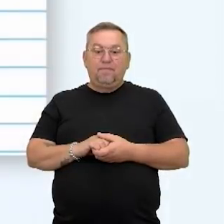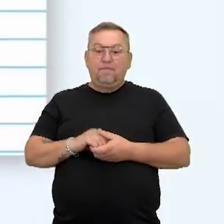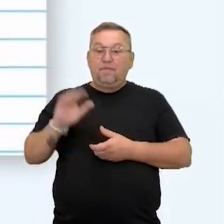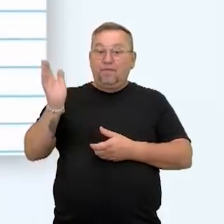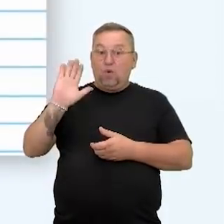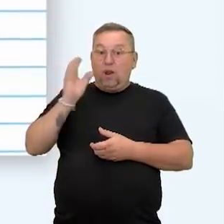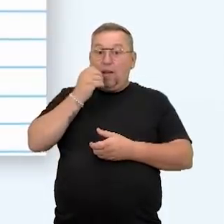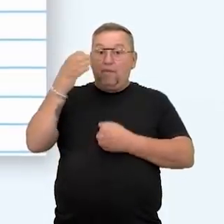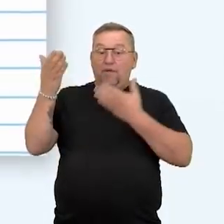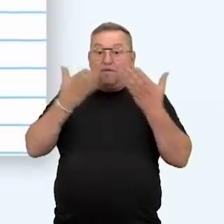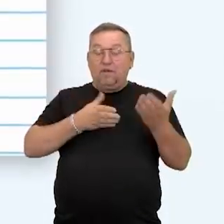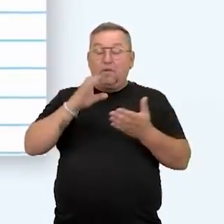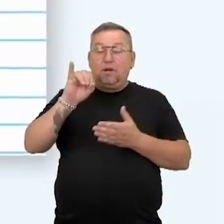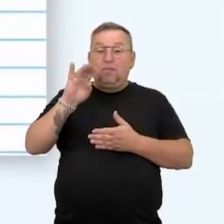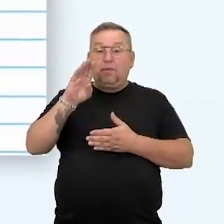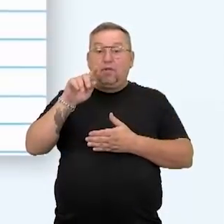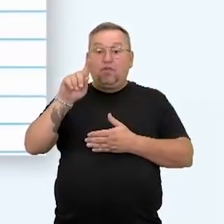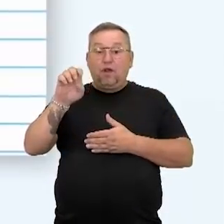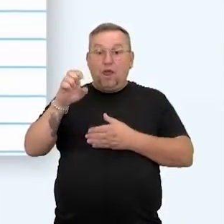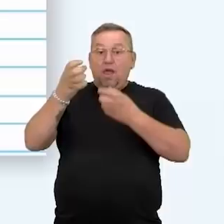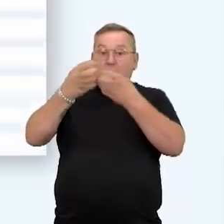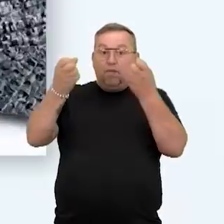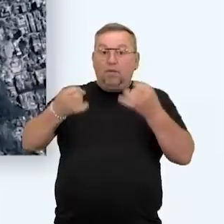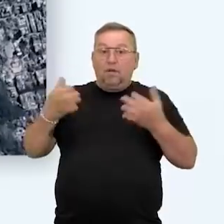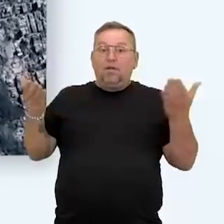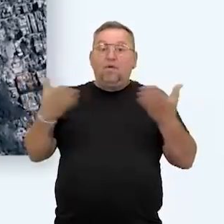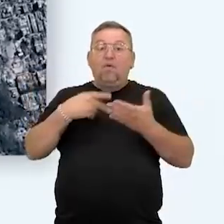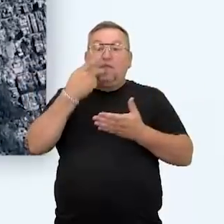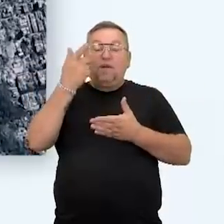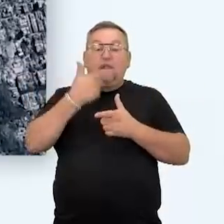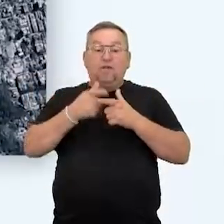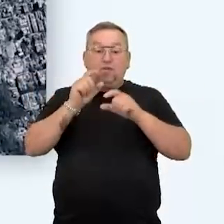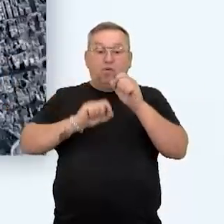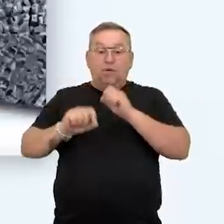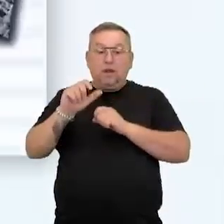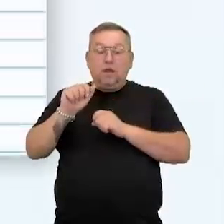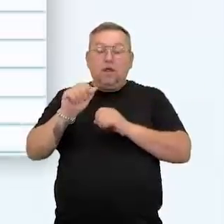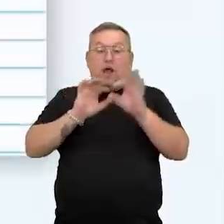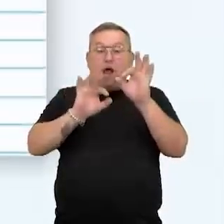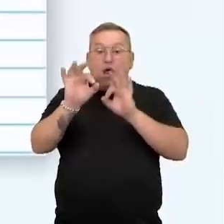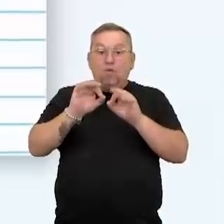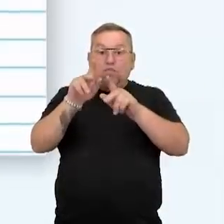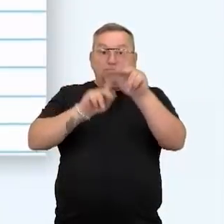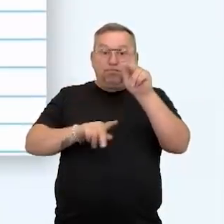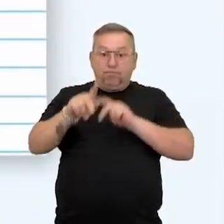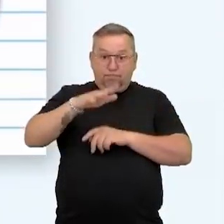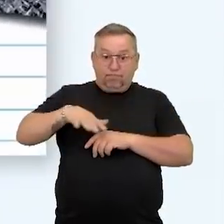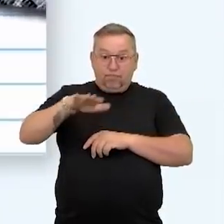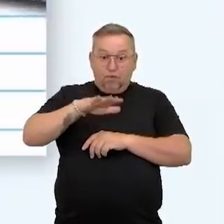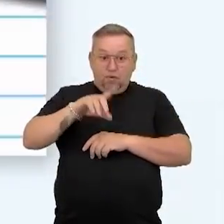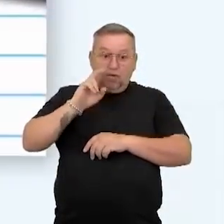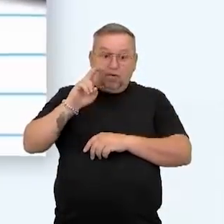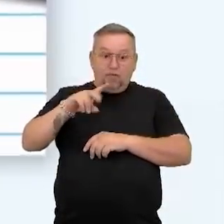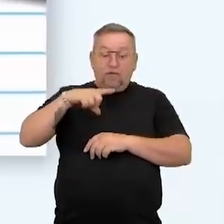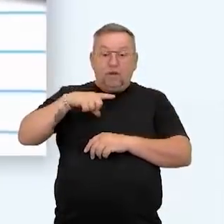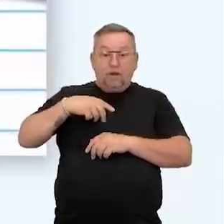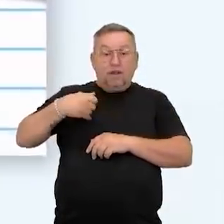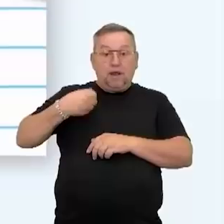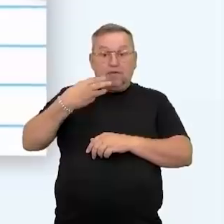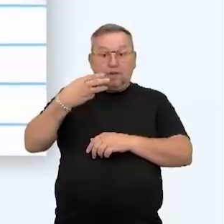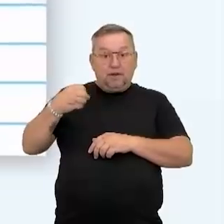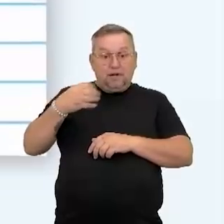Olá, sejam bem-vindos ao IBGE Explica. Hoje falaremos sobre arranjos populacionais. Se você já passou dos 30 ou dos